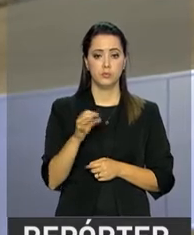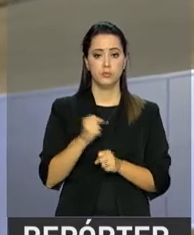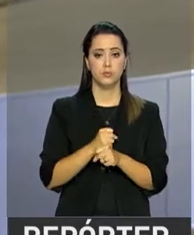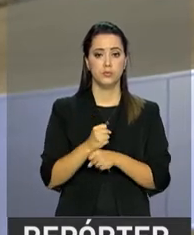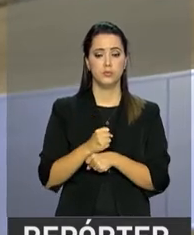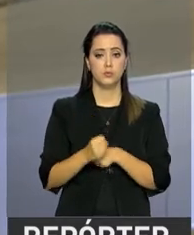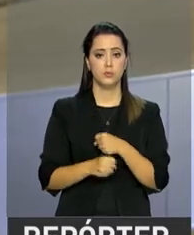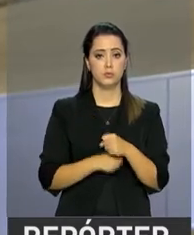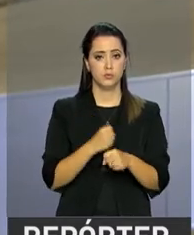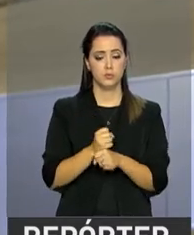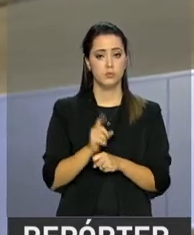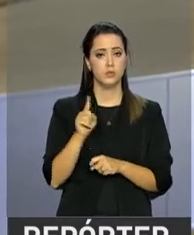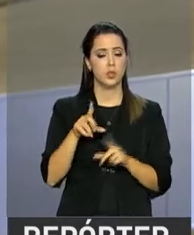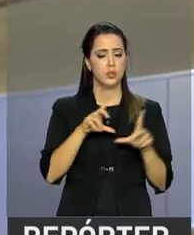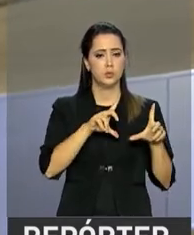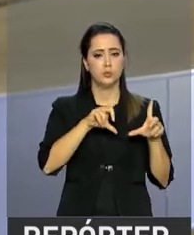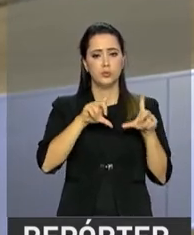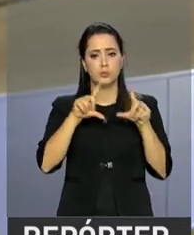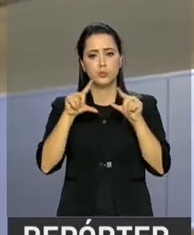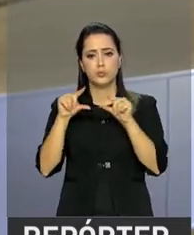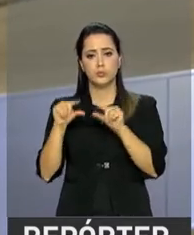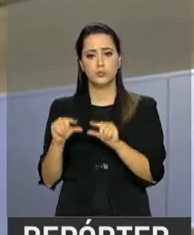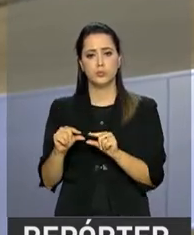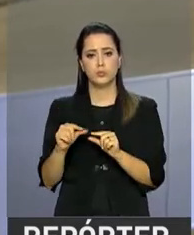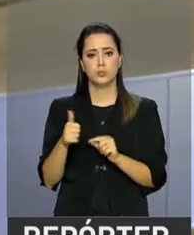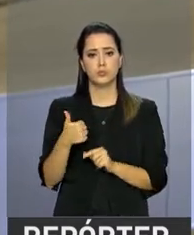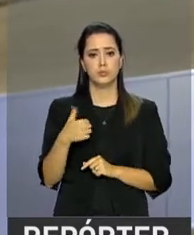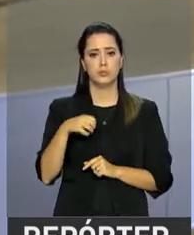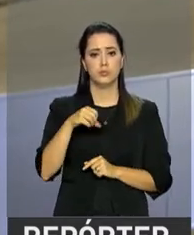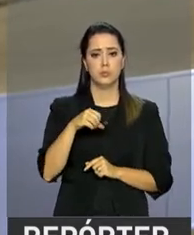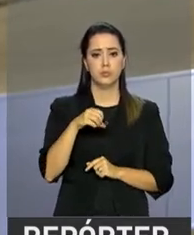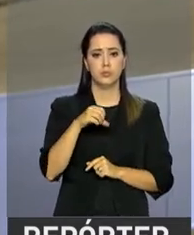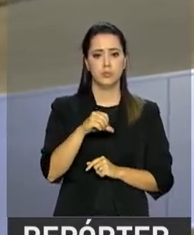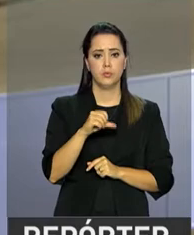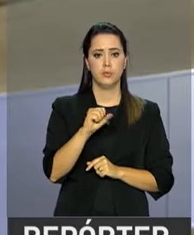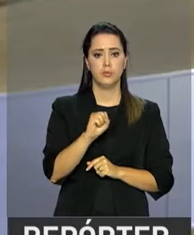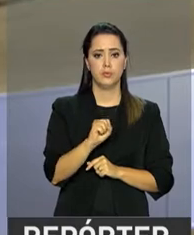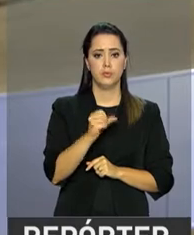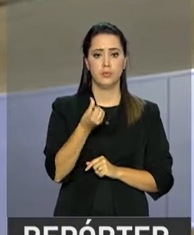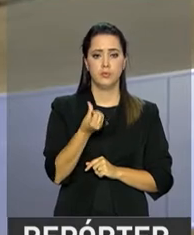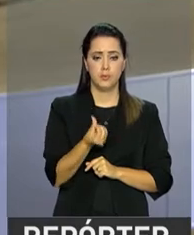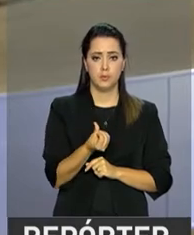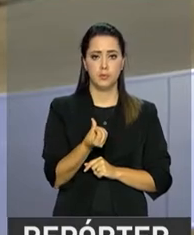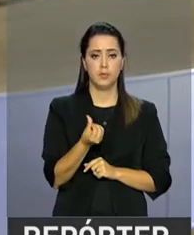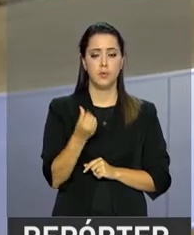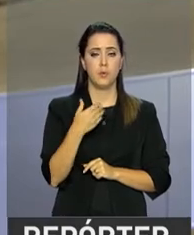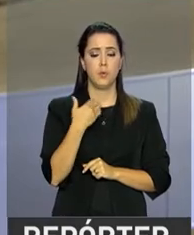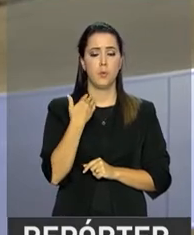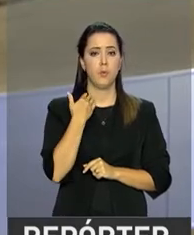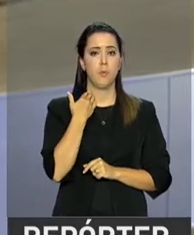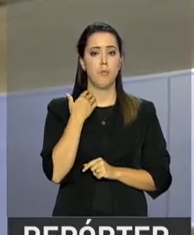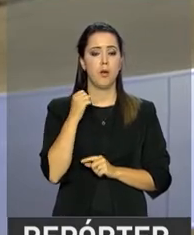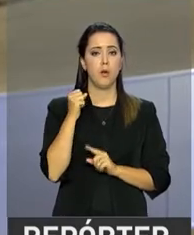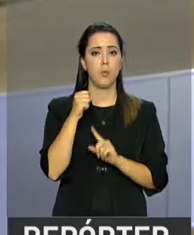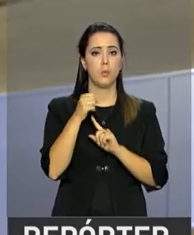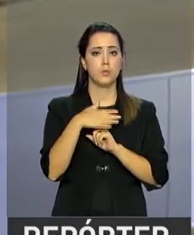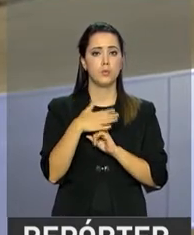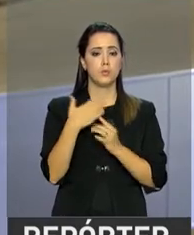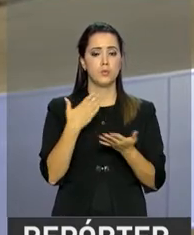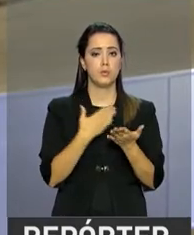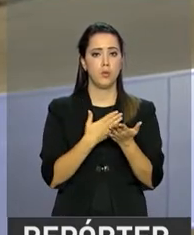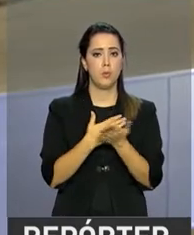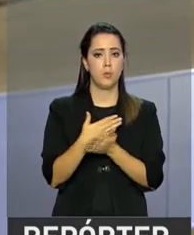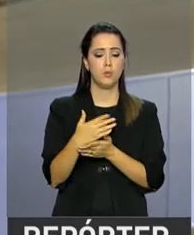ano é a menor taxa desde 1986 quando o banco central começou a computar